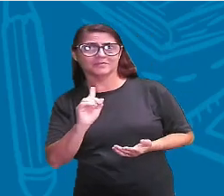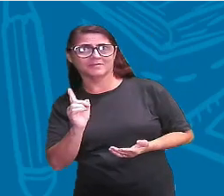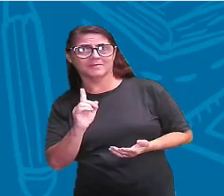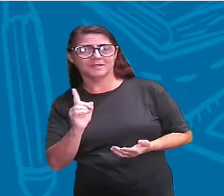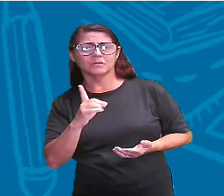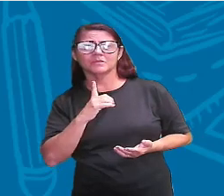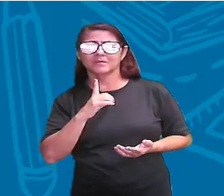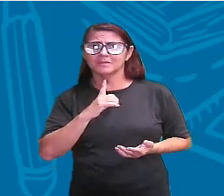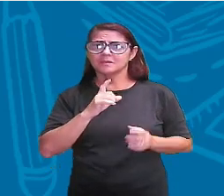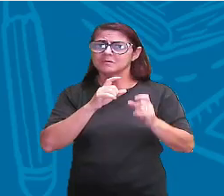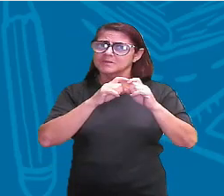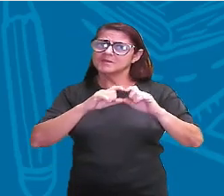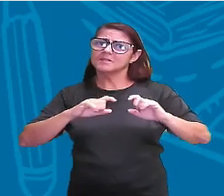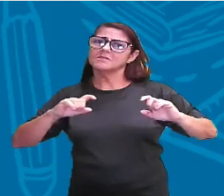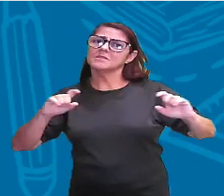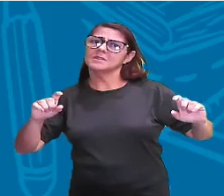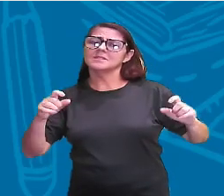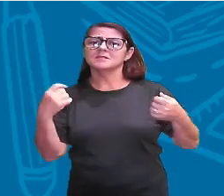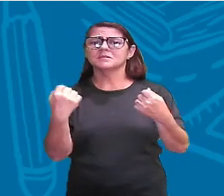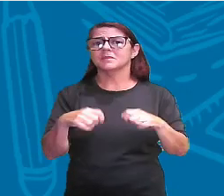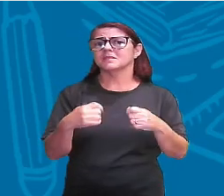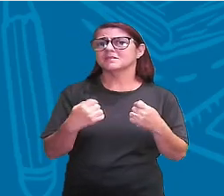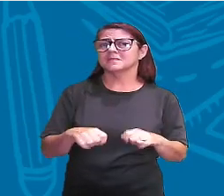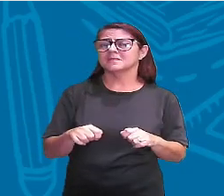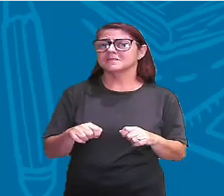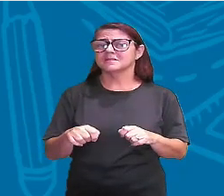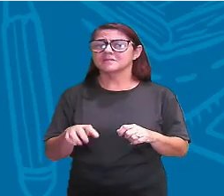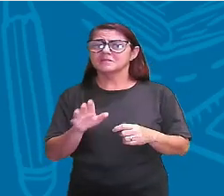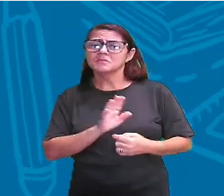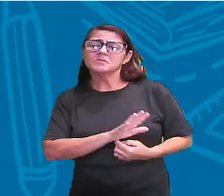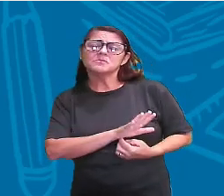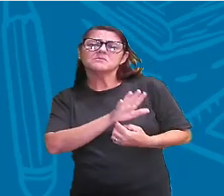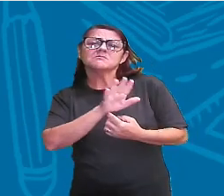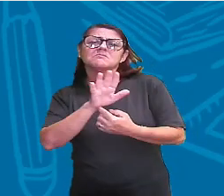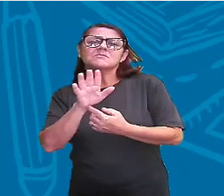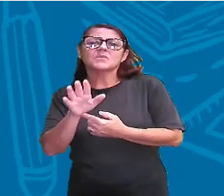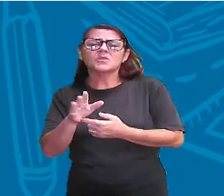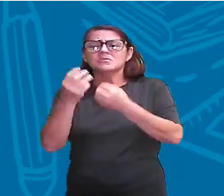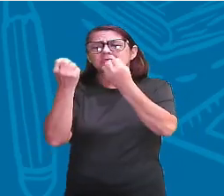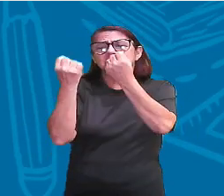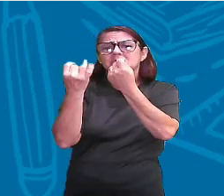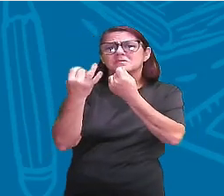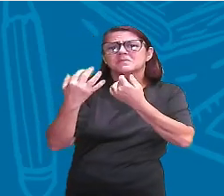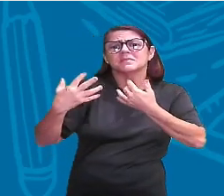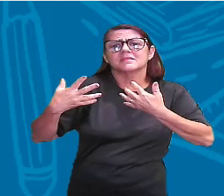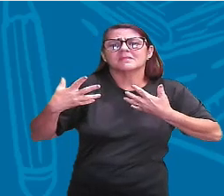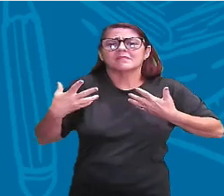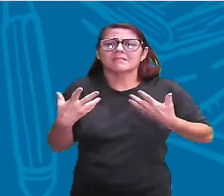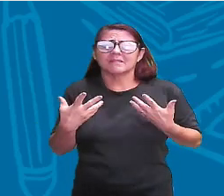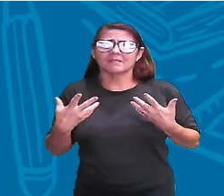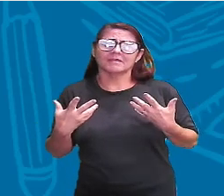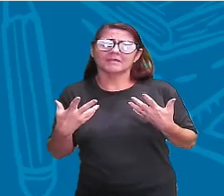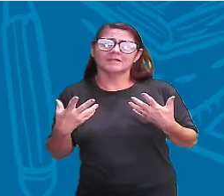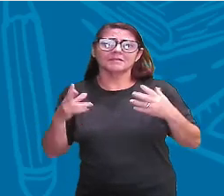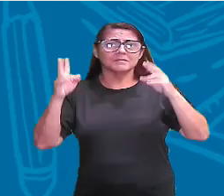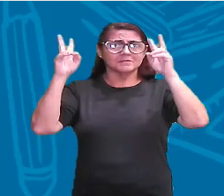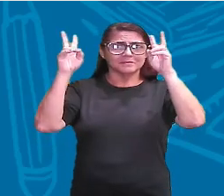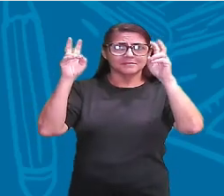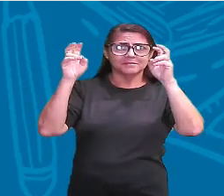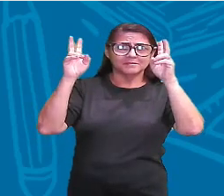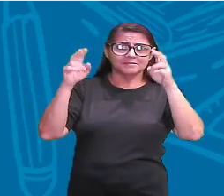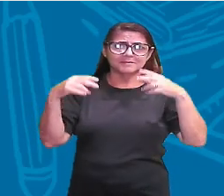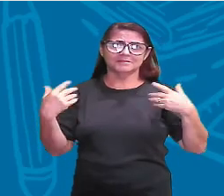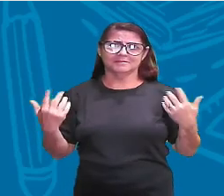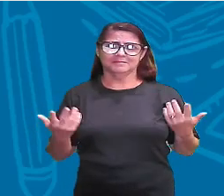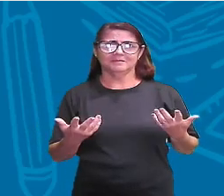as frases que a gente precisa descrever, a gente precisa detalhar. E aí que entra exatamente o tema de